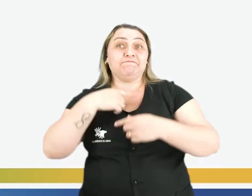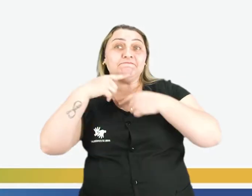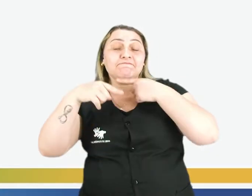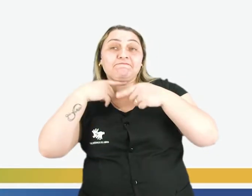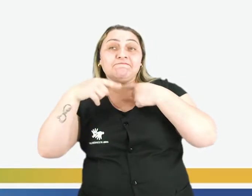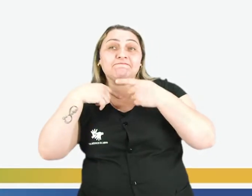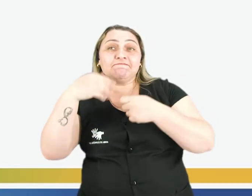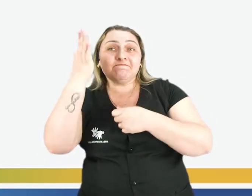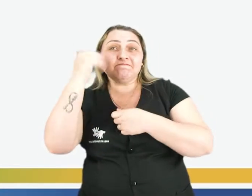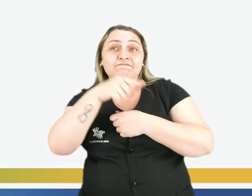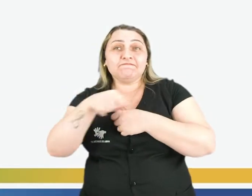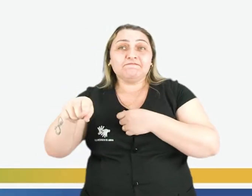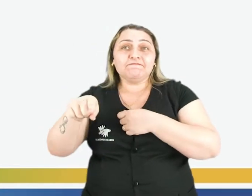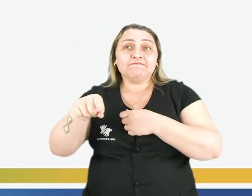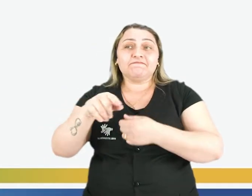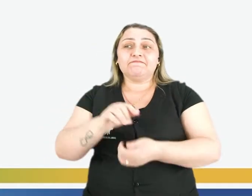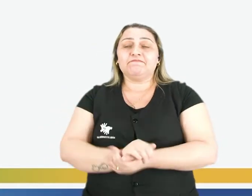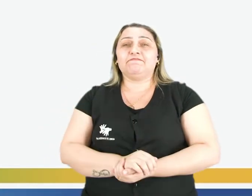tá todo mundo sabendo?